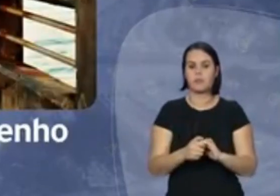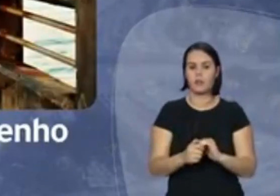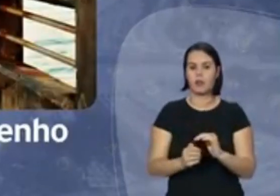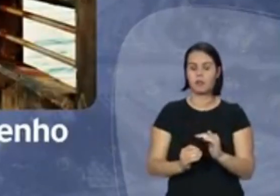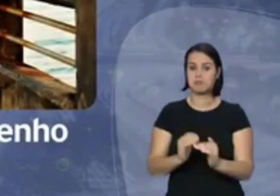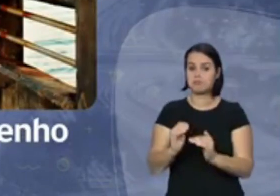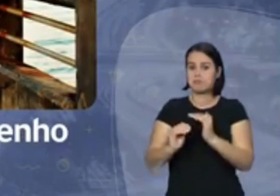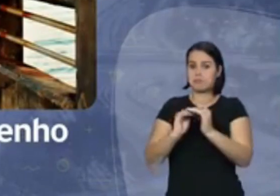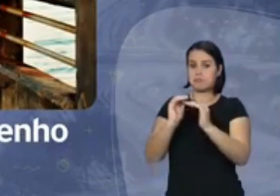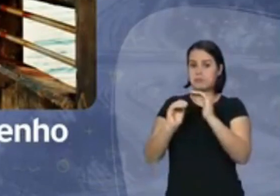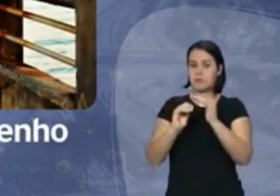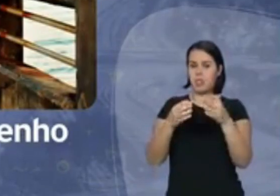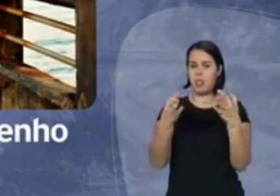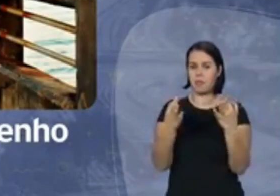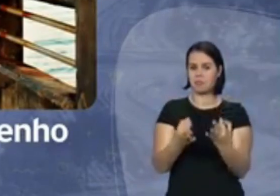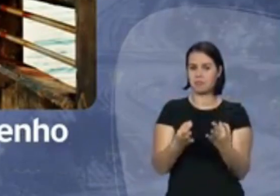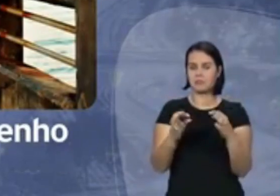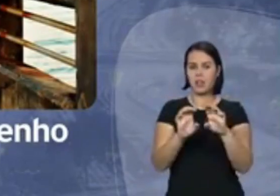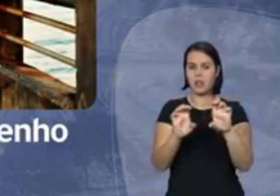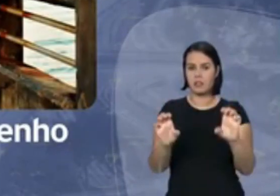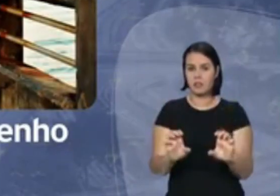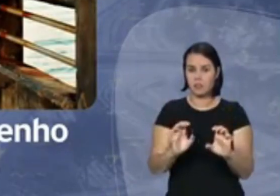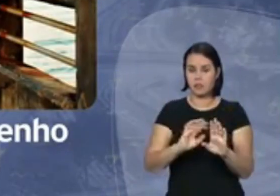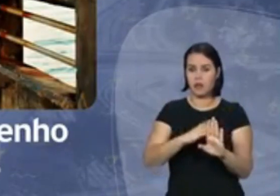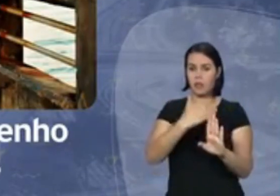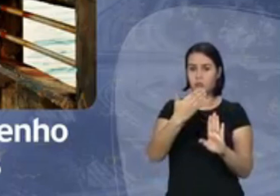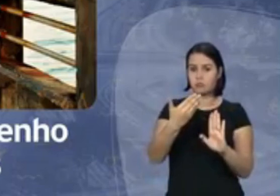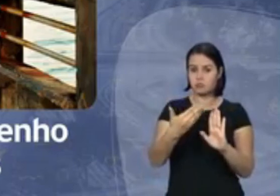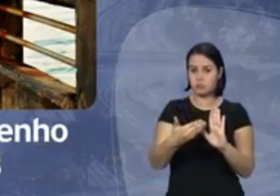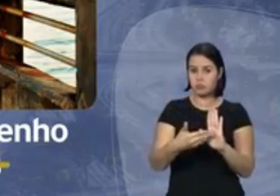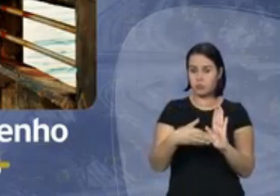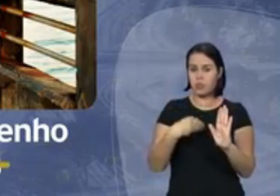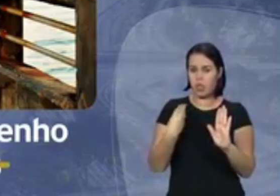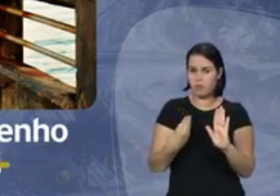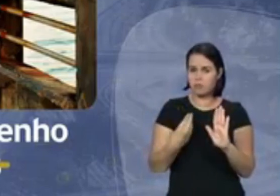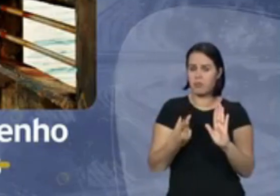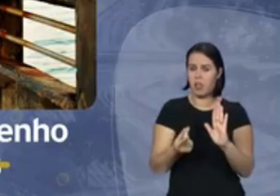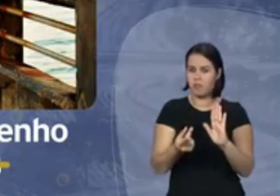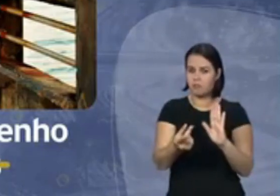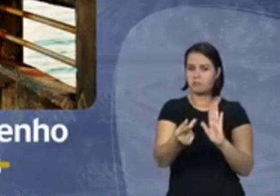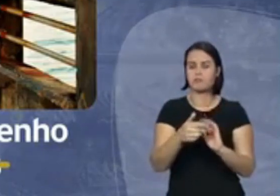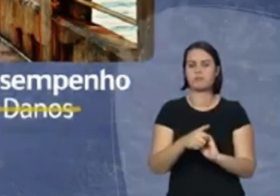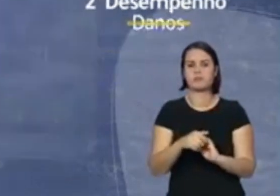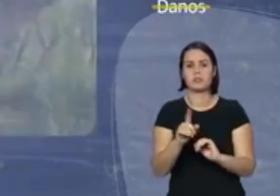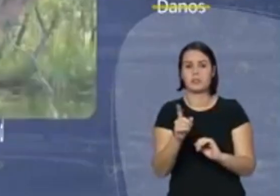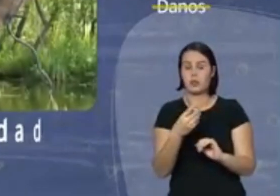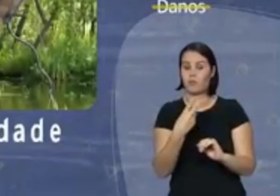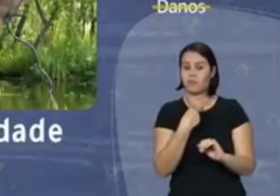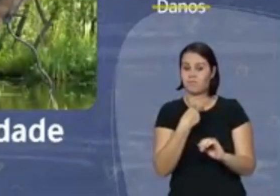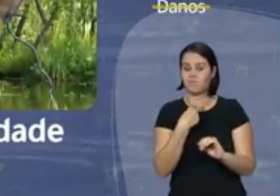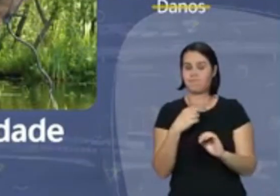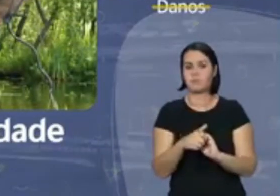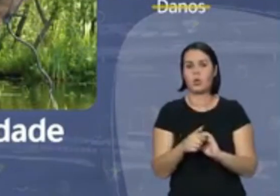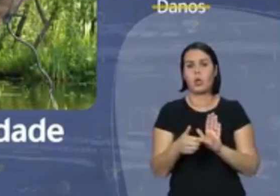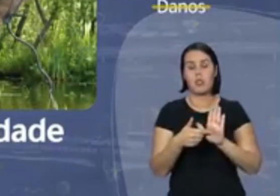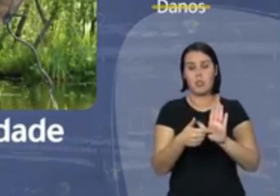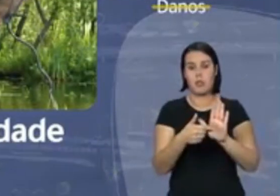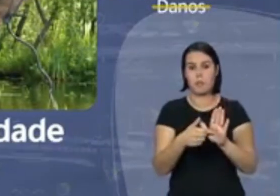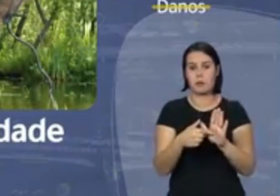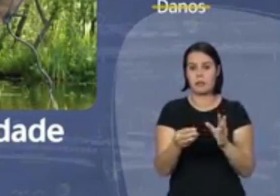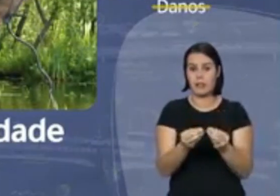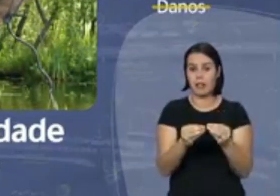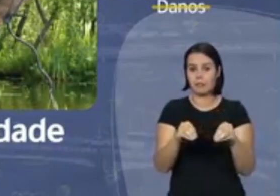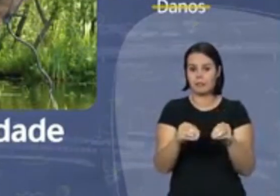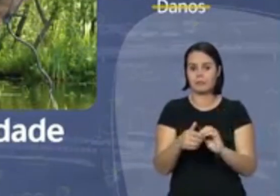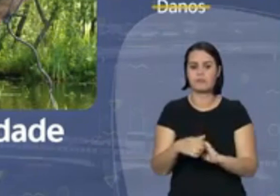pleno da estrutura durante toda a sua vida útil, sem apresentar danos que comprometam a sua performance. E o terceiro é a durabilidade